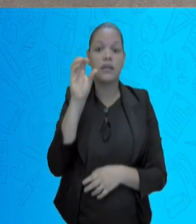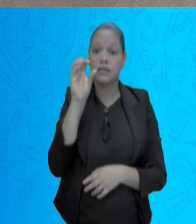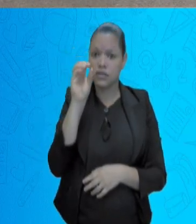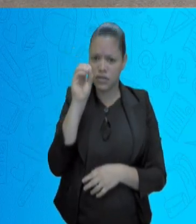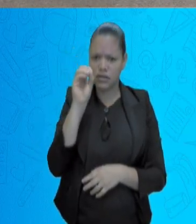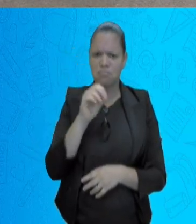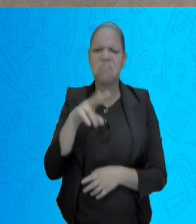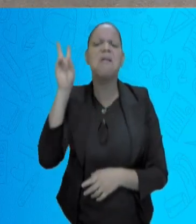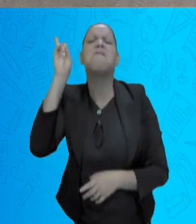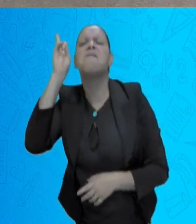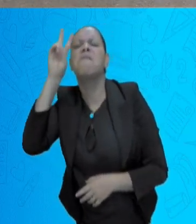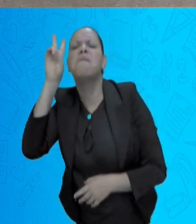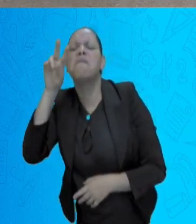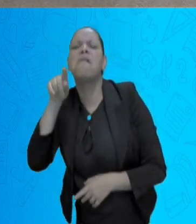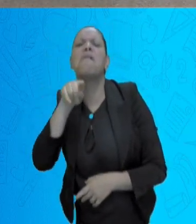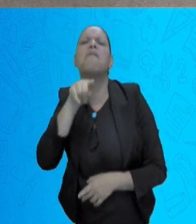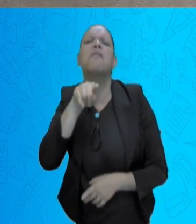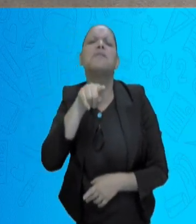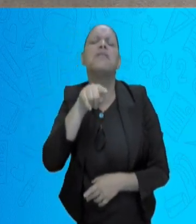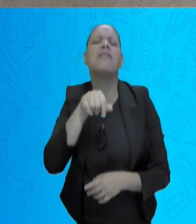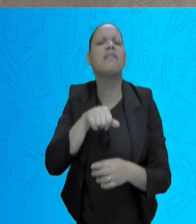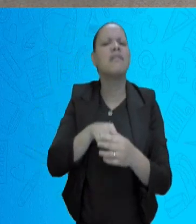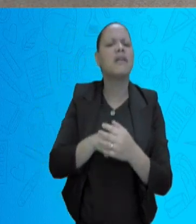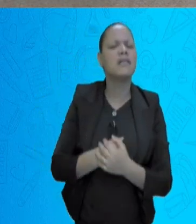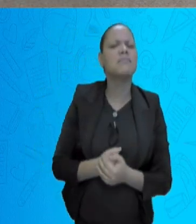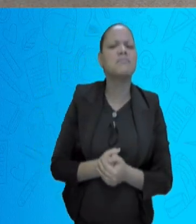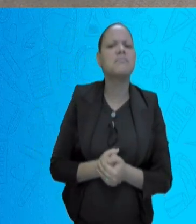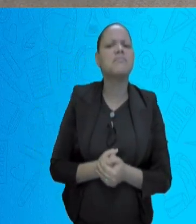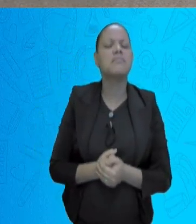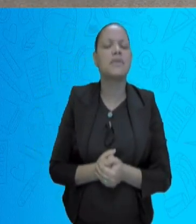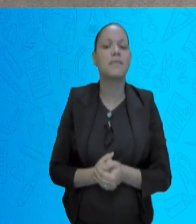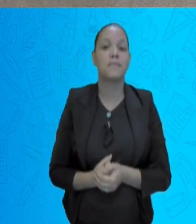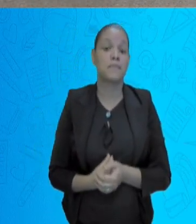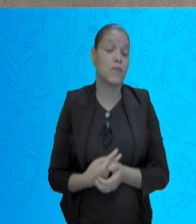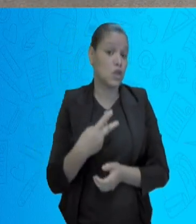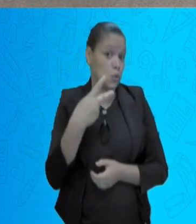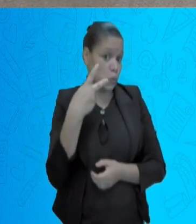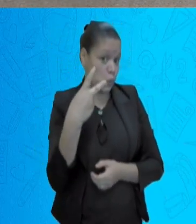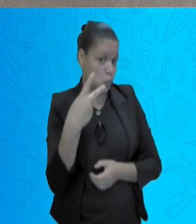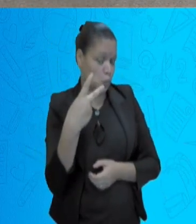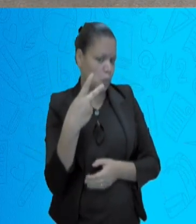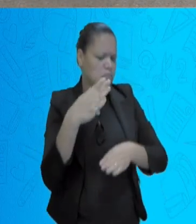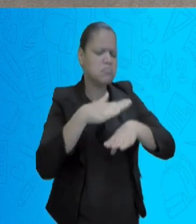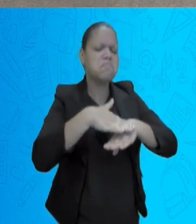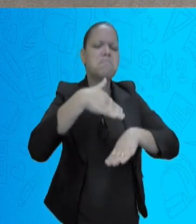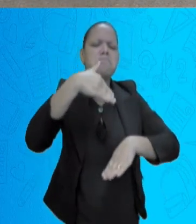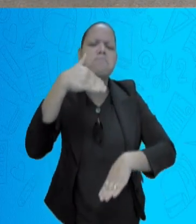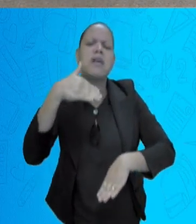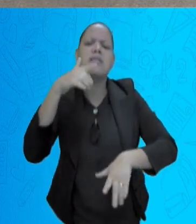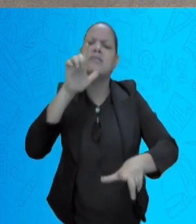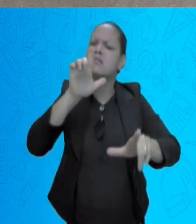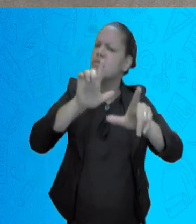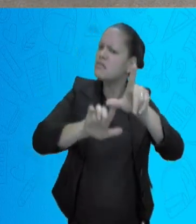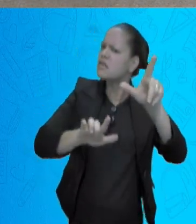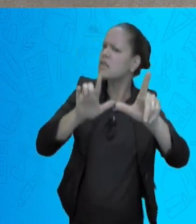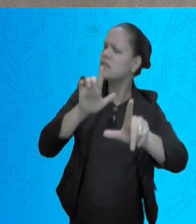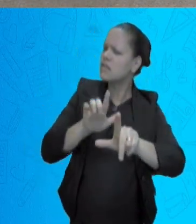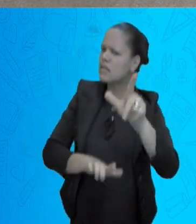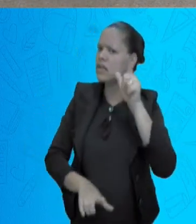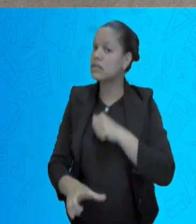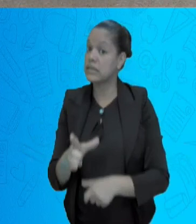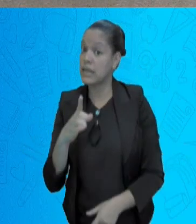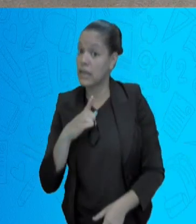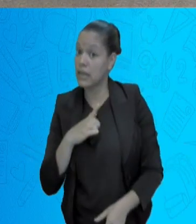gente relembrar. Dígrafo são duas ou mais letras que possuem um